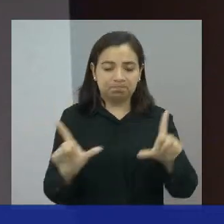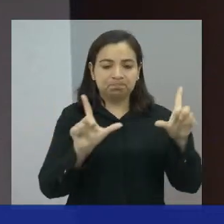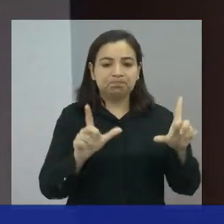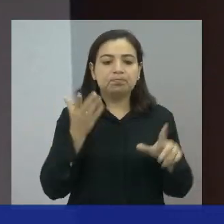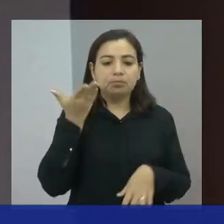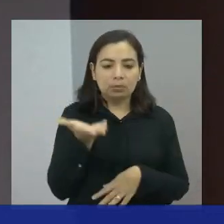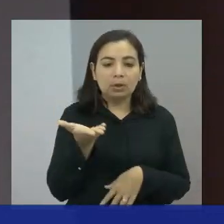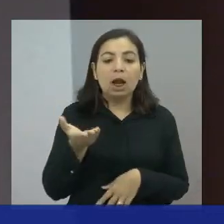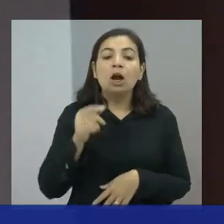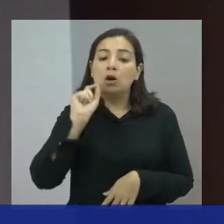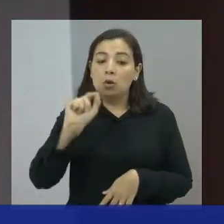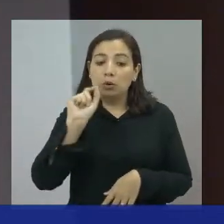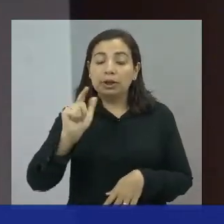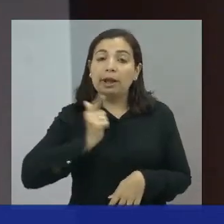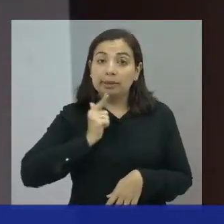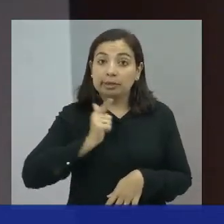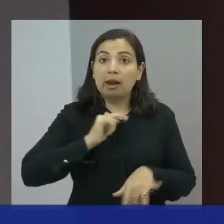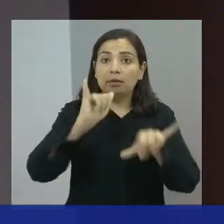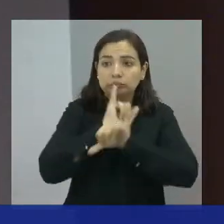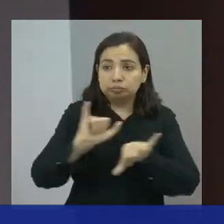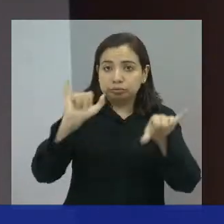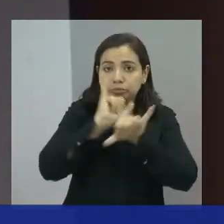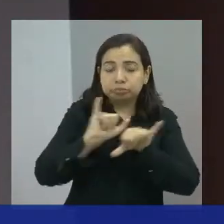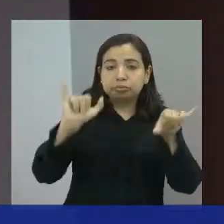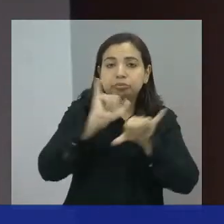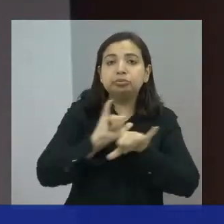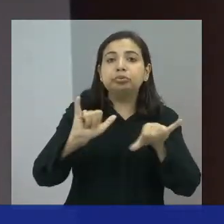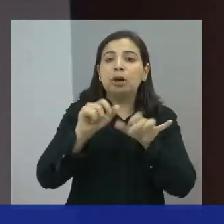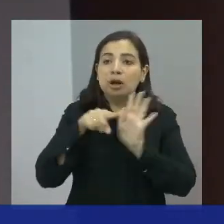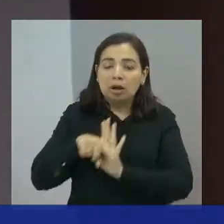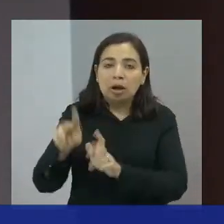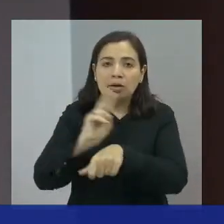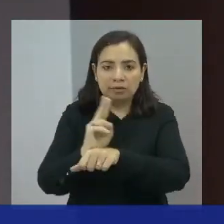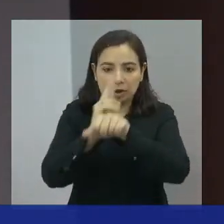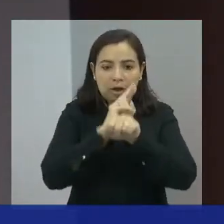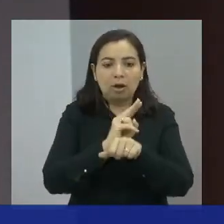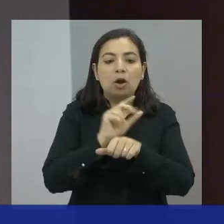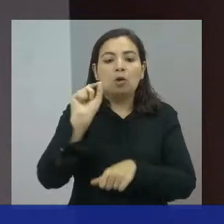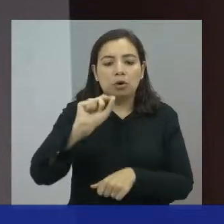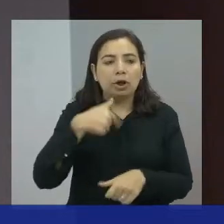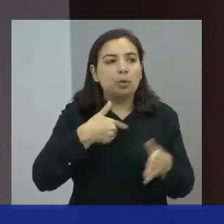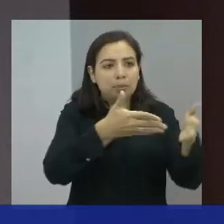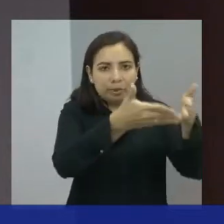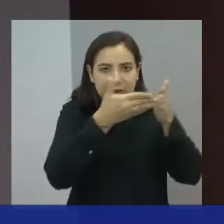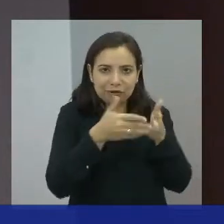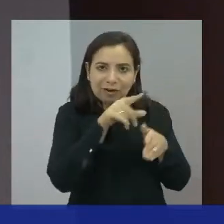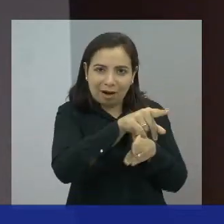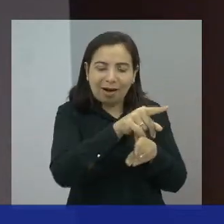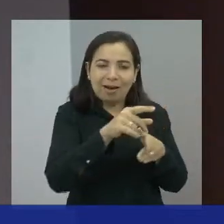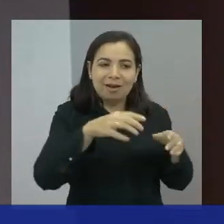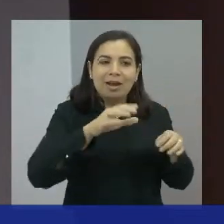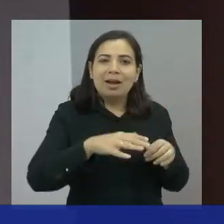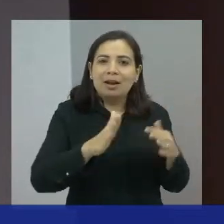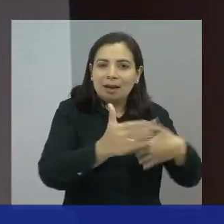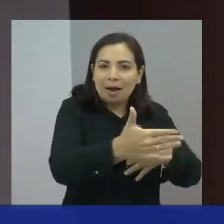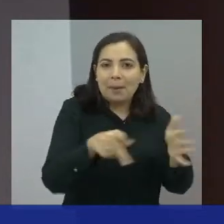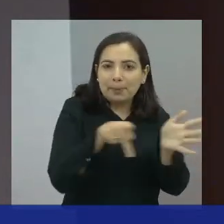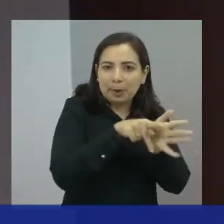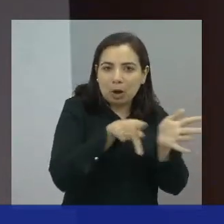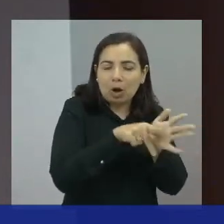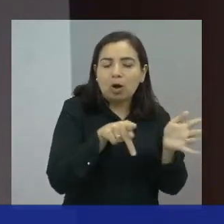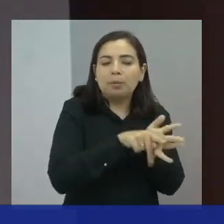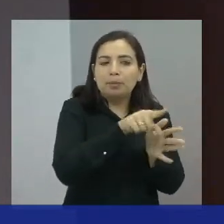No esforço de comunicação da fiscalização, eu pedi para o nosso setor de comunicação fazer um levantamento da